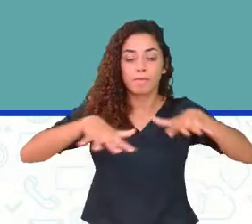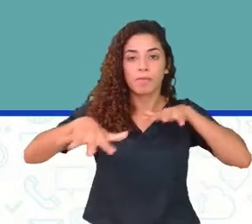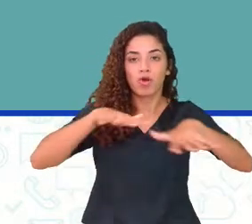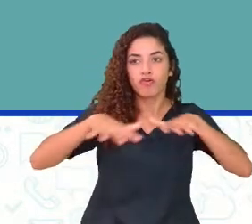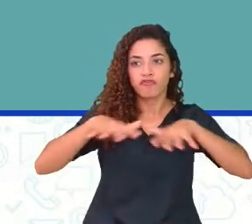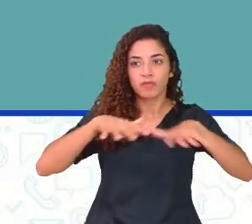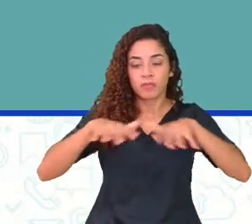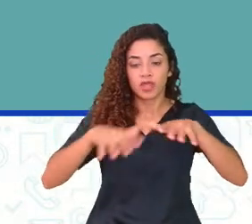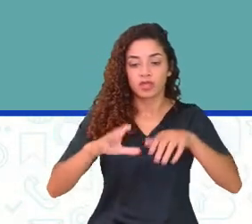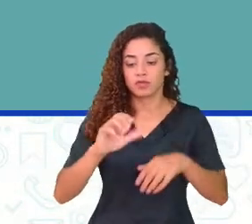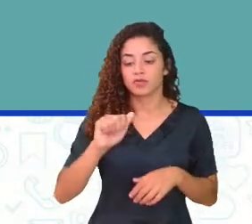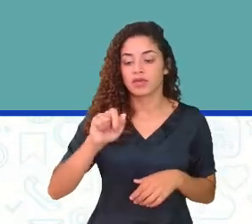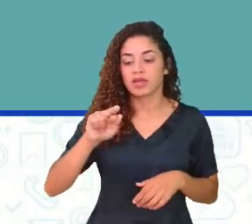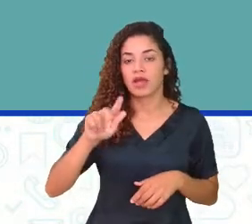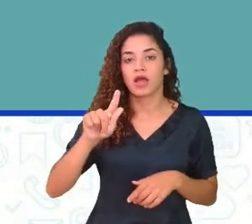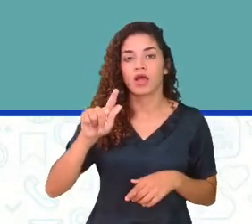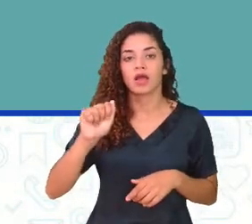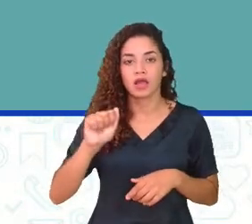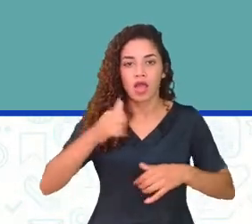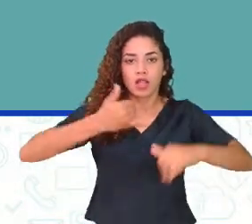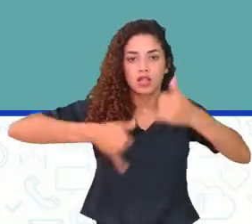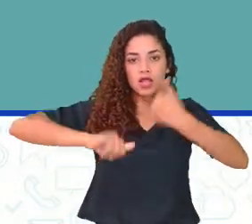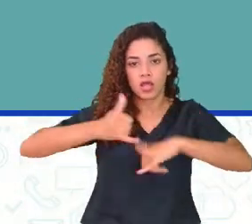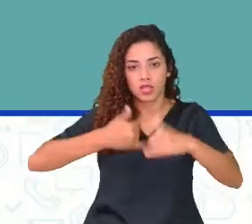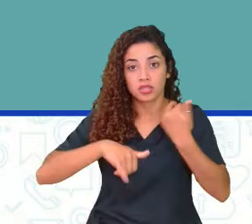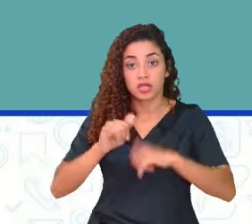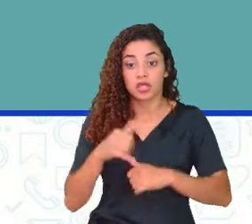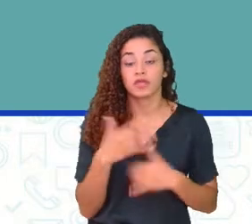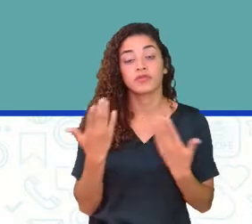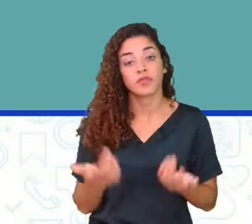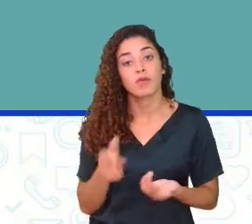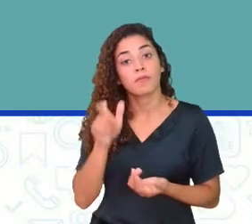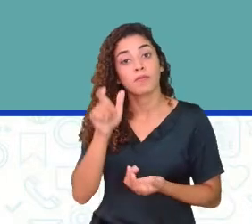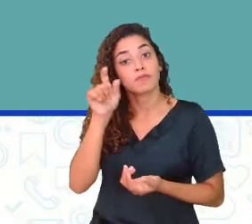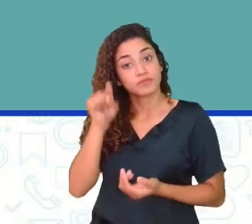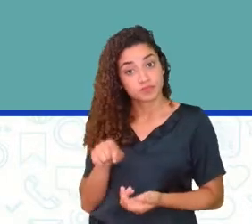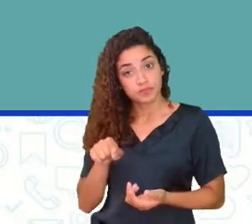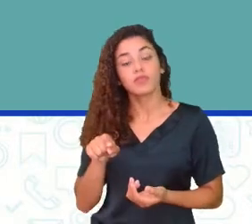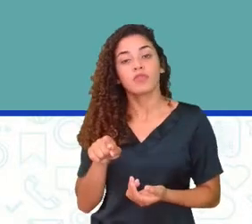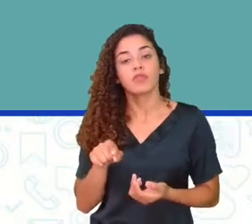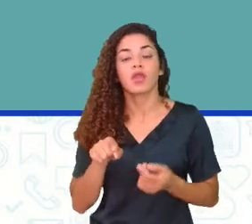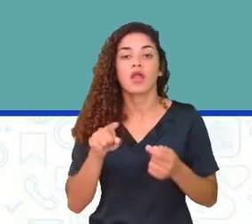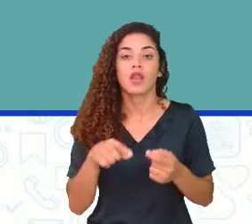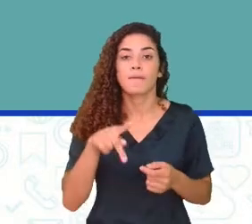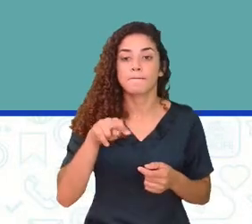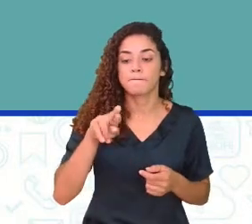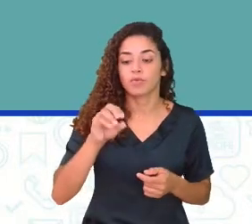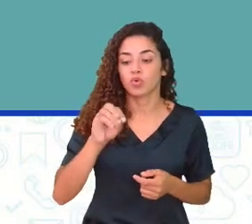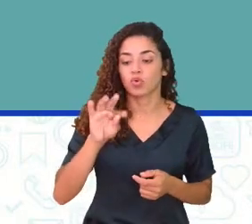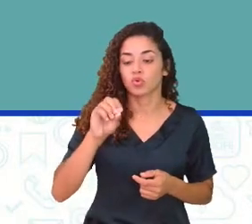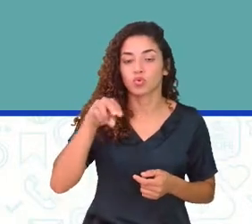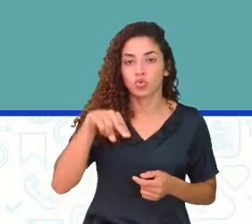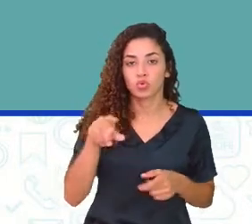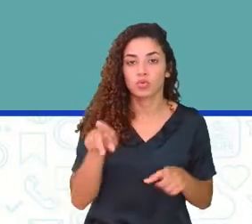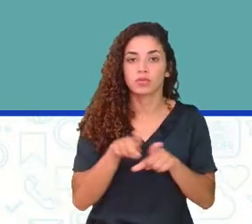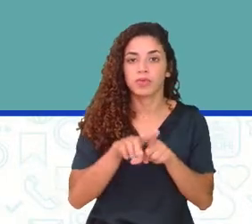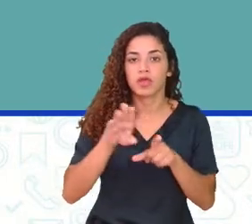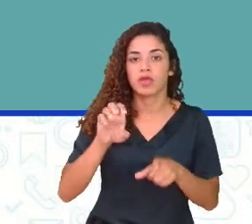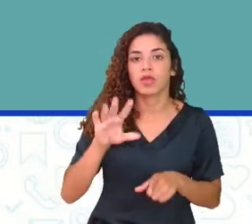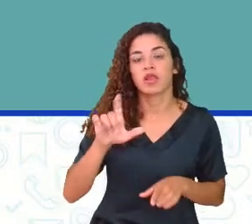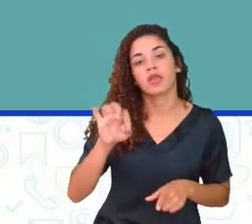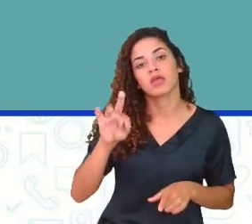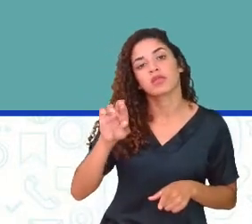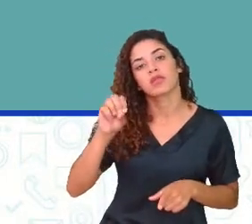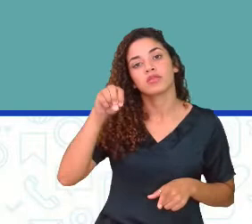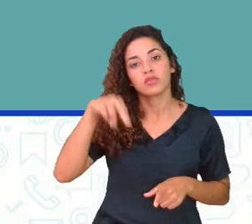das cargas elétricas. E essa propriedade, ela é inerente aos prótons e elétrons, assim como também